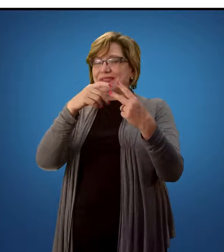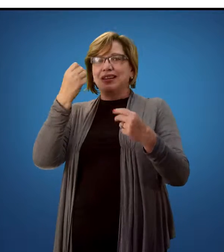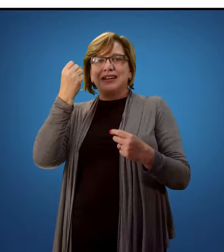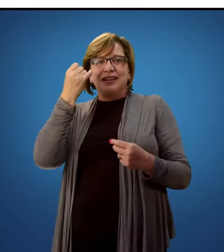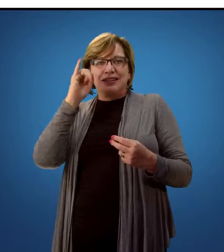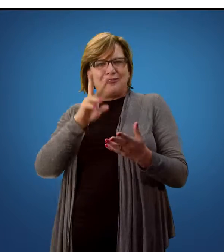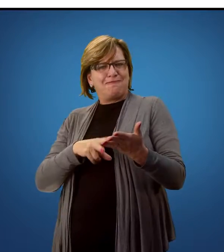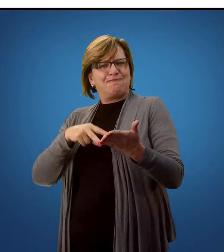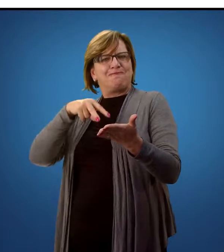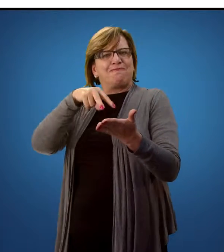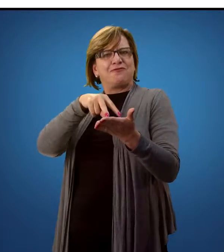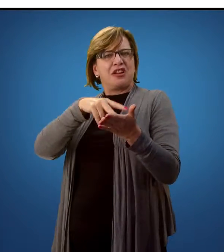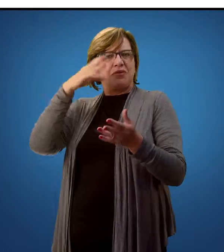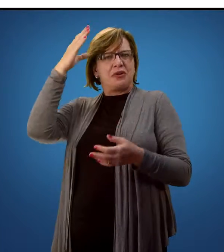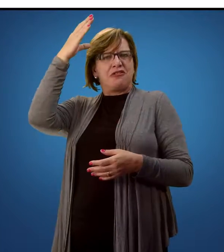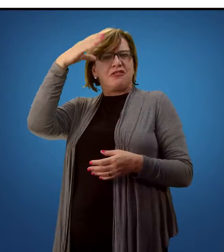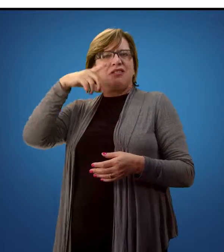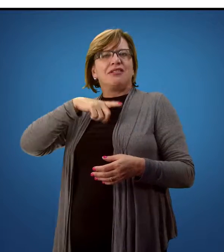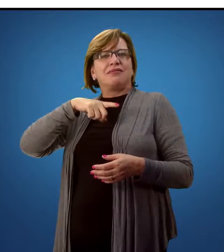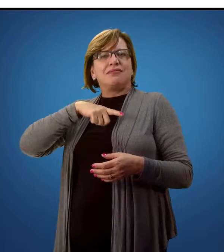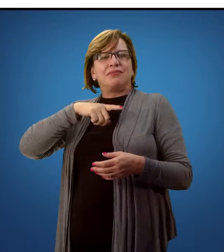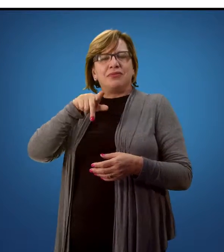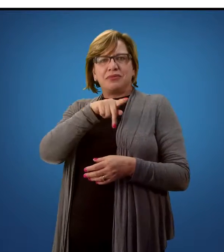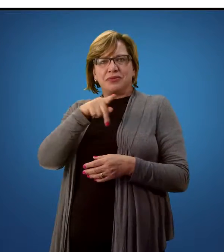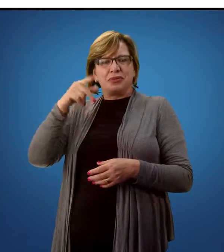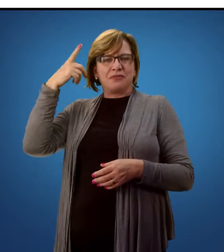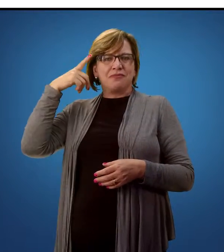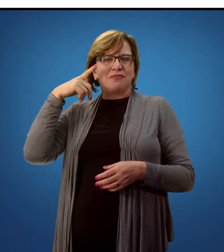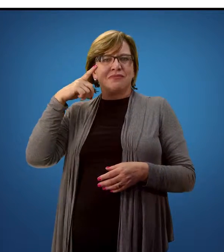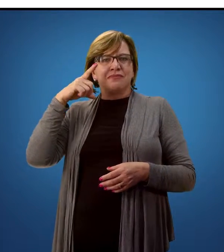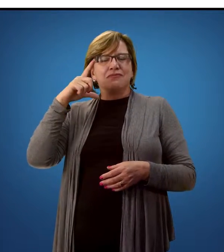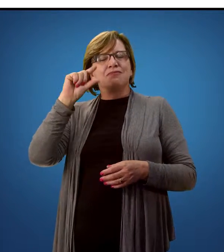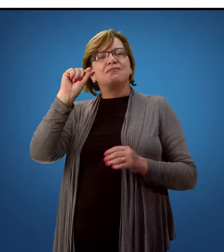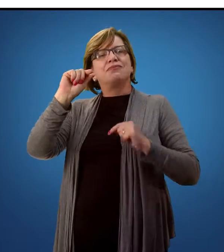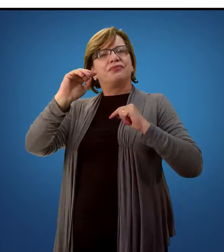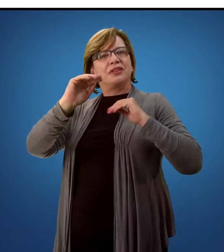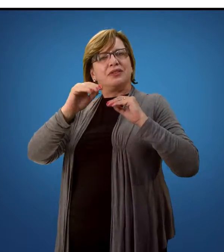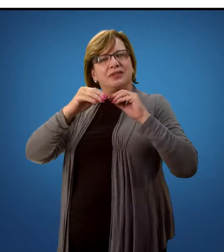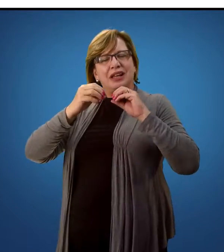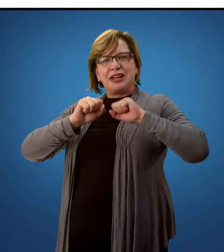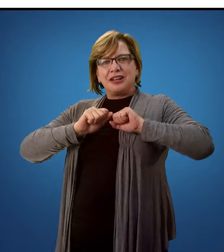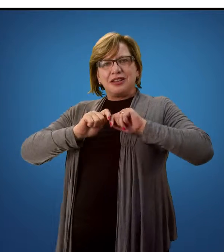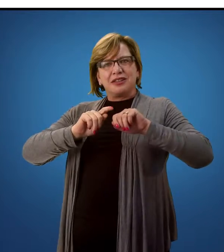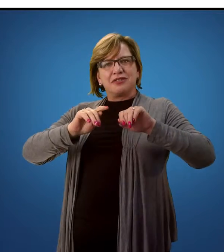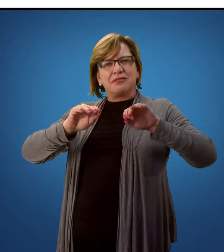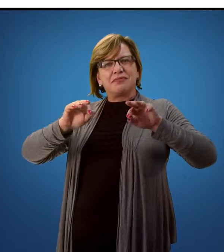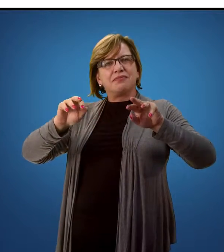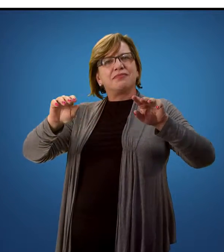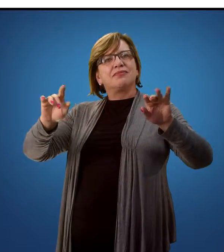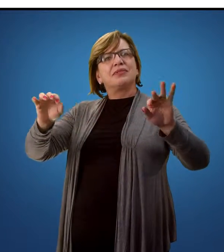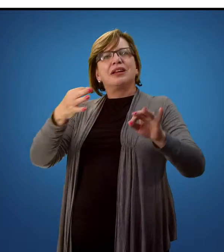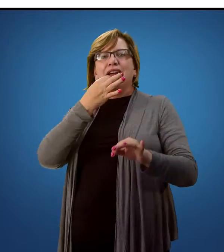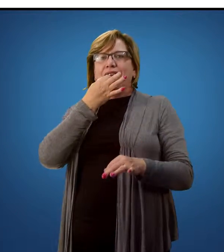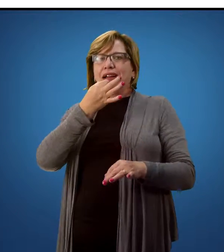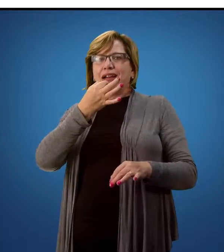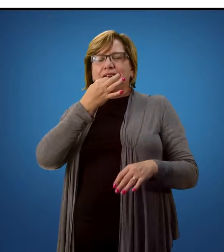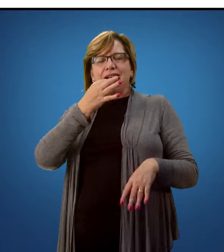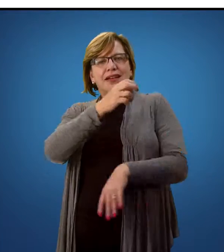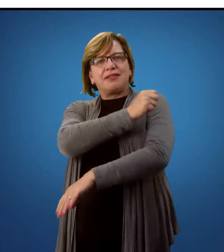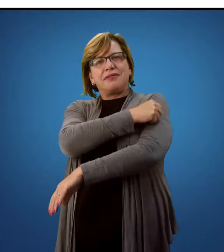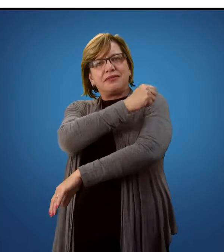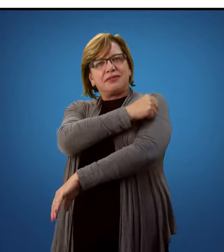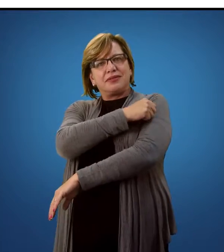de uma maneira consciente pelo professor vai conseguir sim é semear a sementinha do senso crítico dos alunos